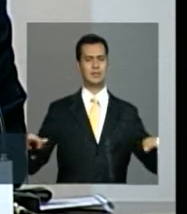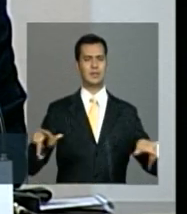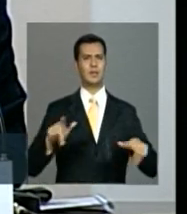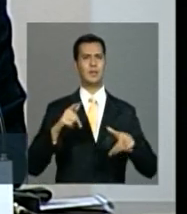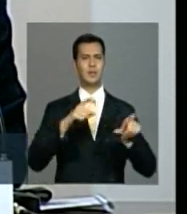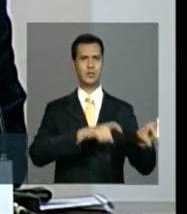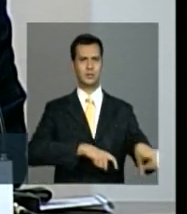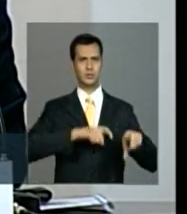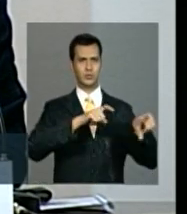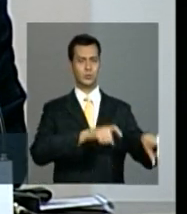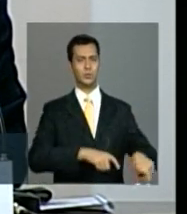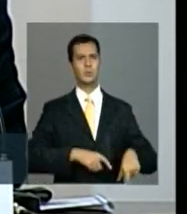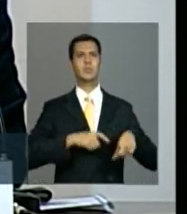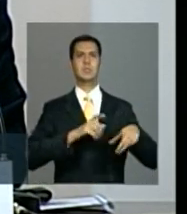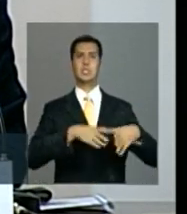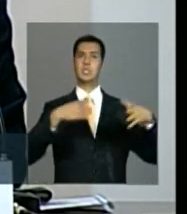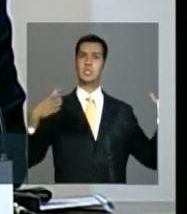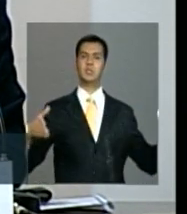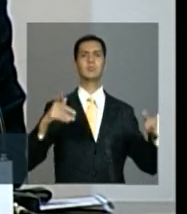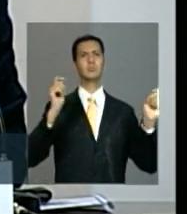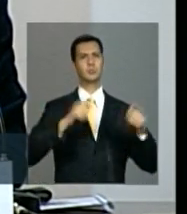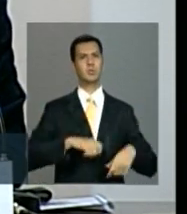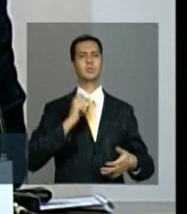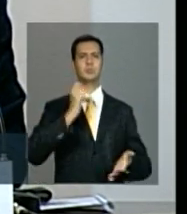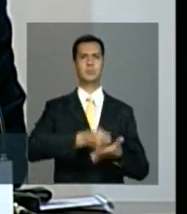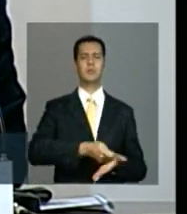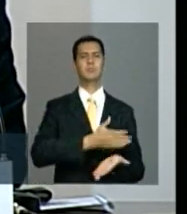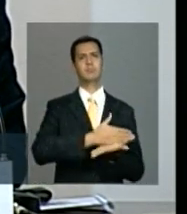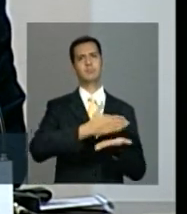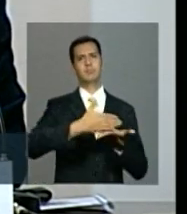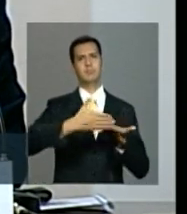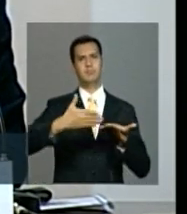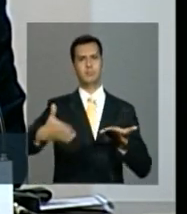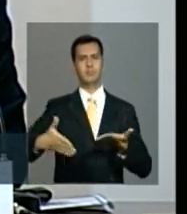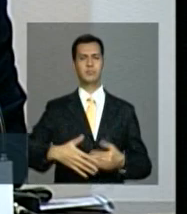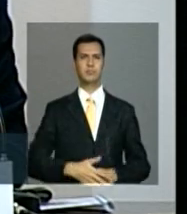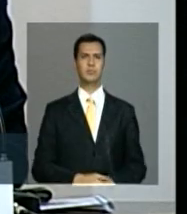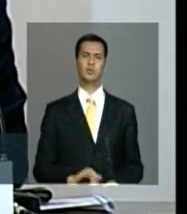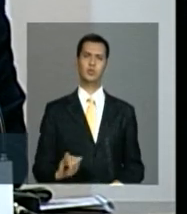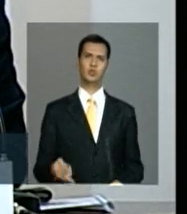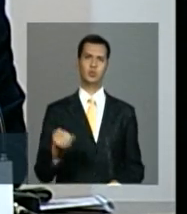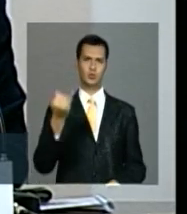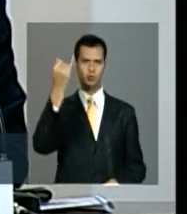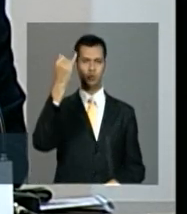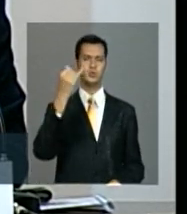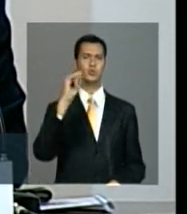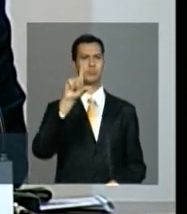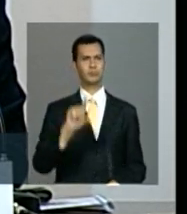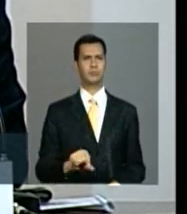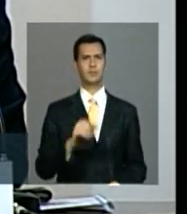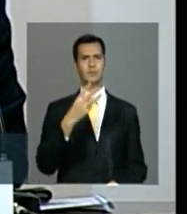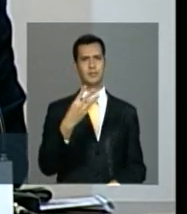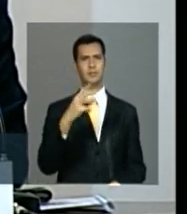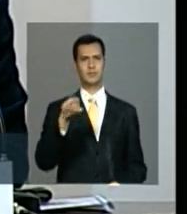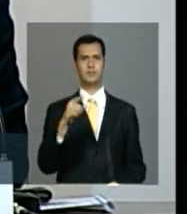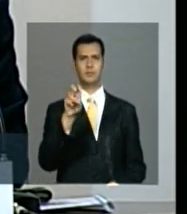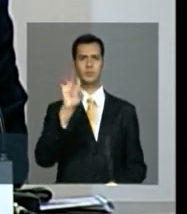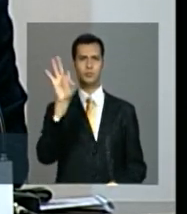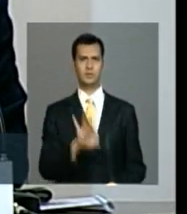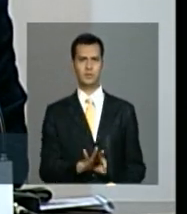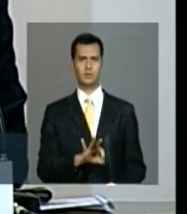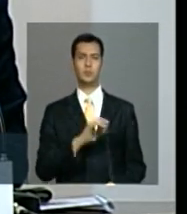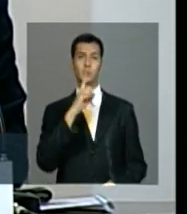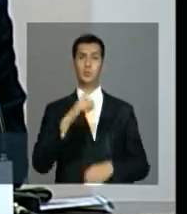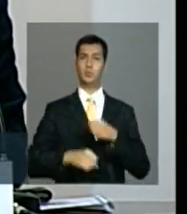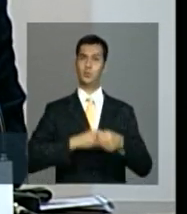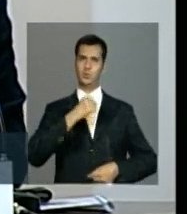e a possibilidade de pagar isso sem o rebate e com os juros de 35% ao ano nas mesmas